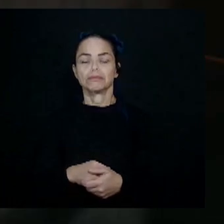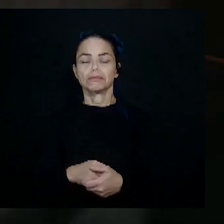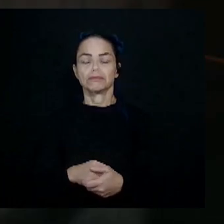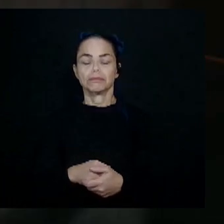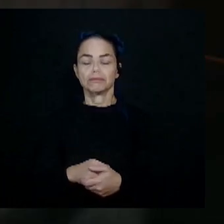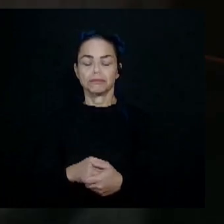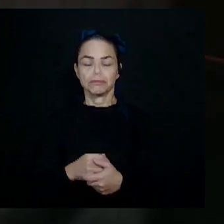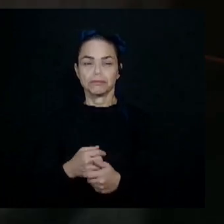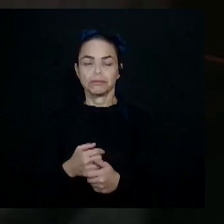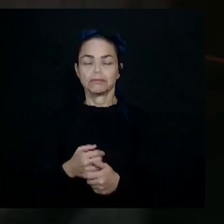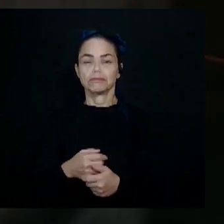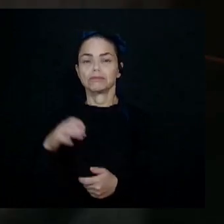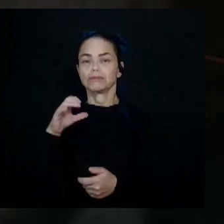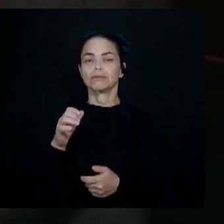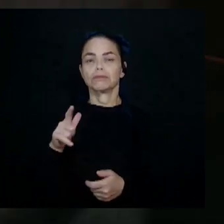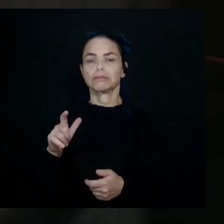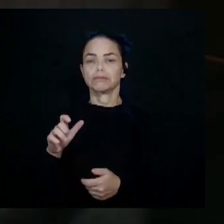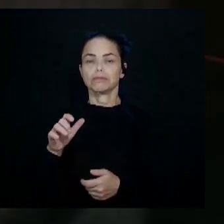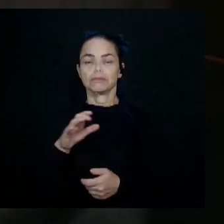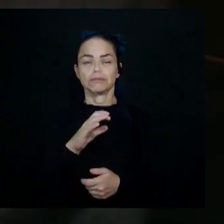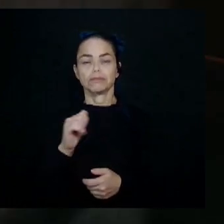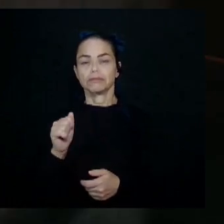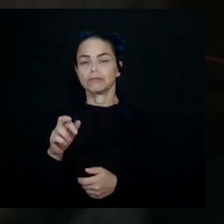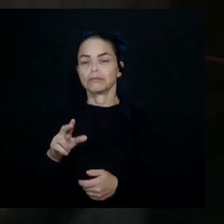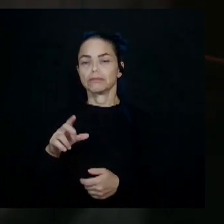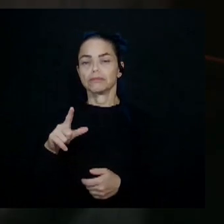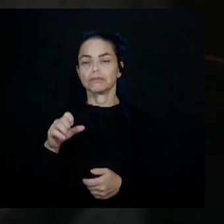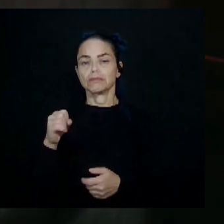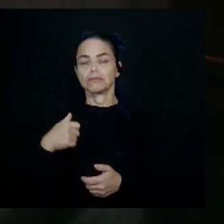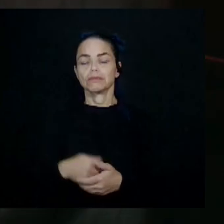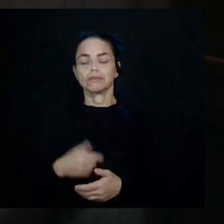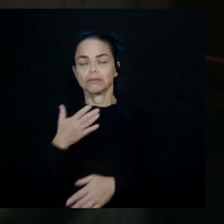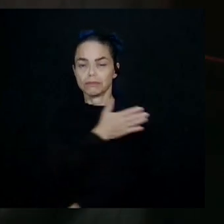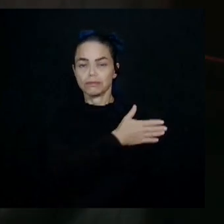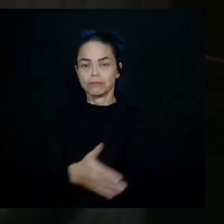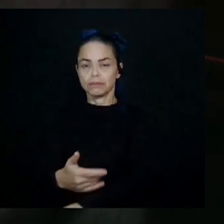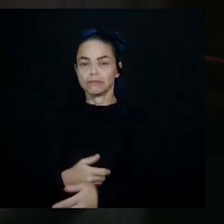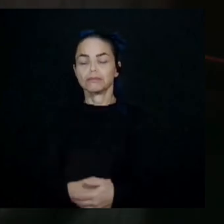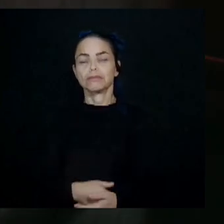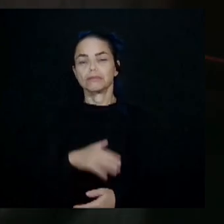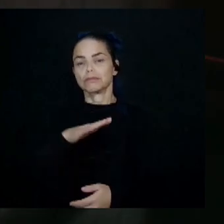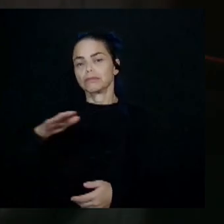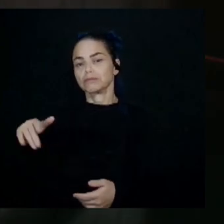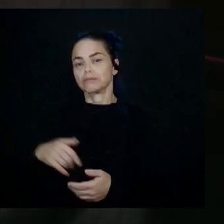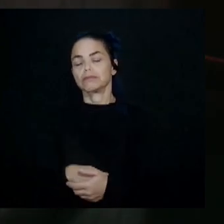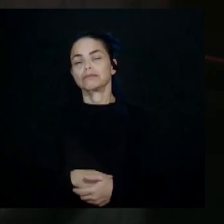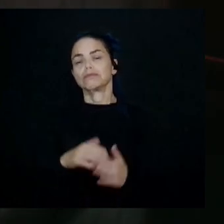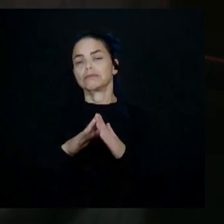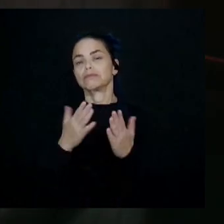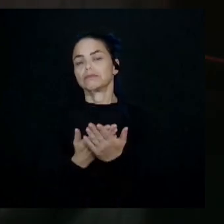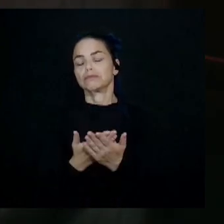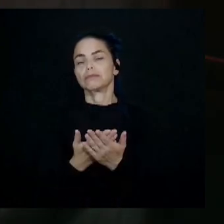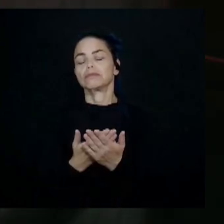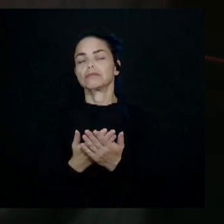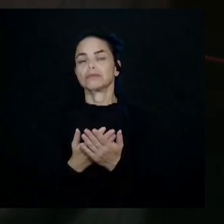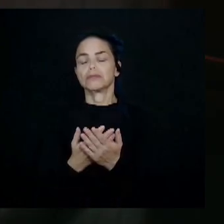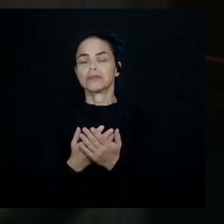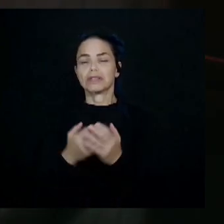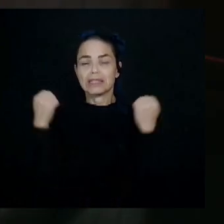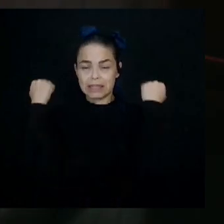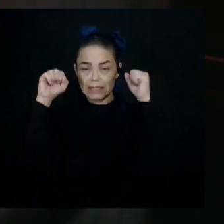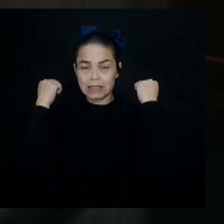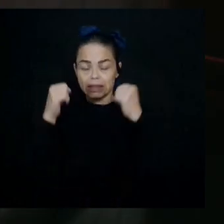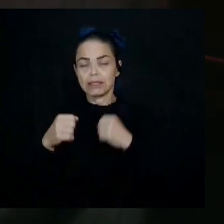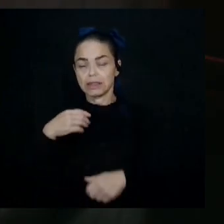Carlos Eduardo, do Jardim do Trevo. O comportamento das crianças na escola fica mais agressivo quando a puberdade